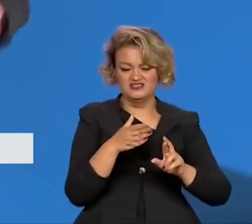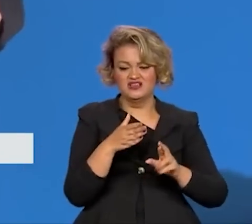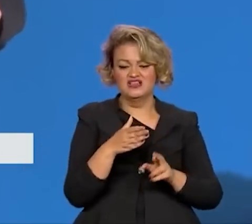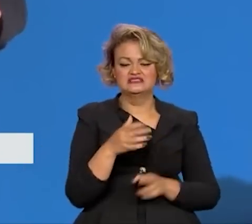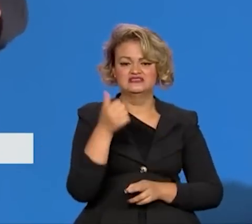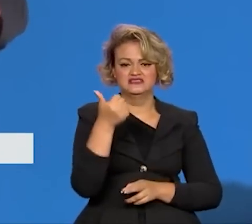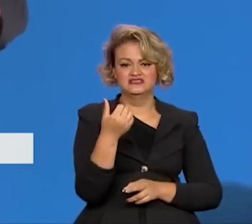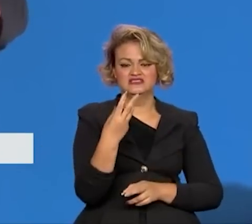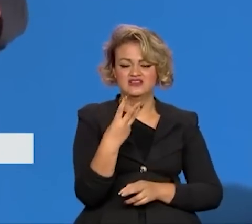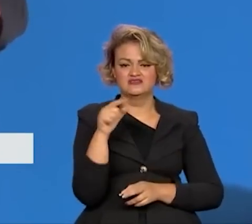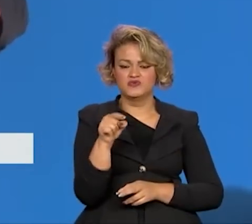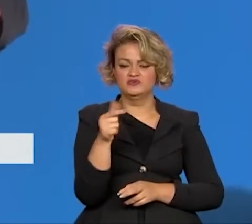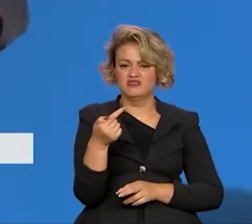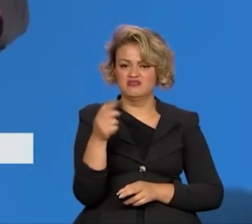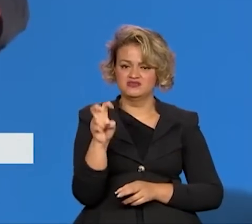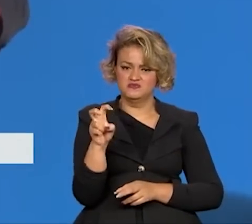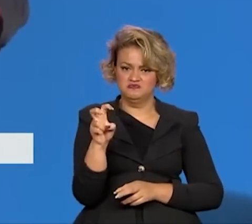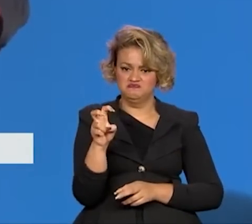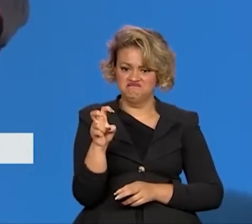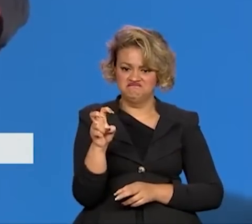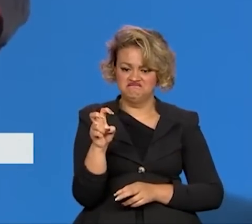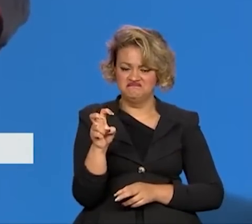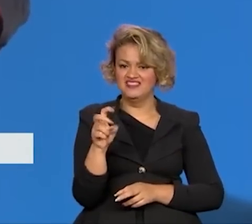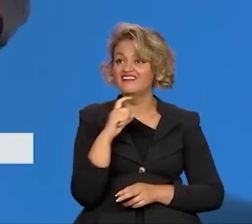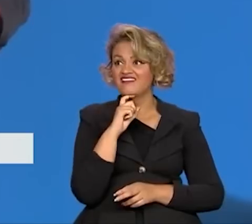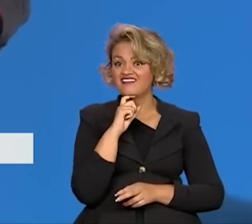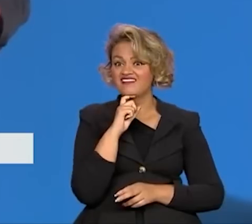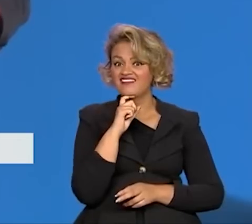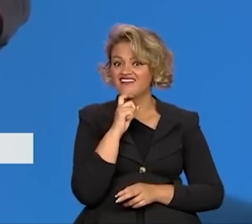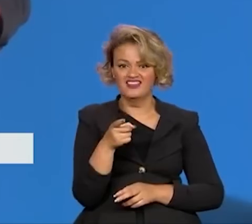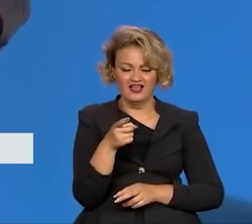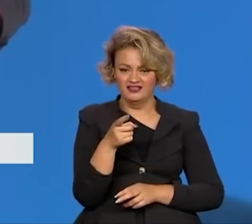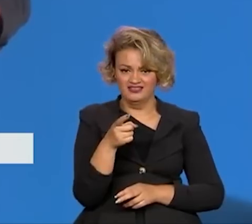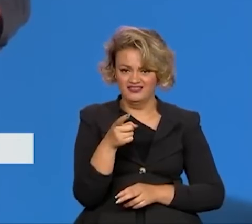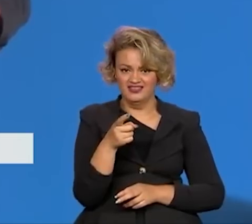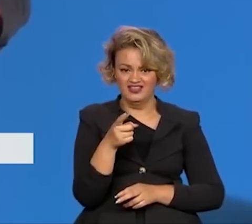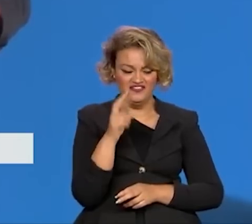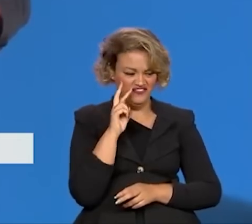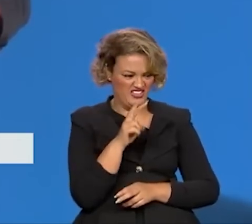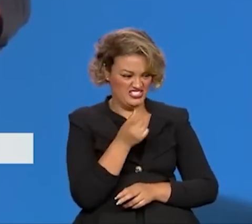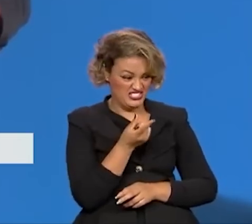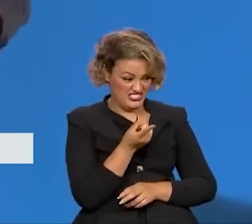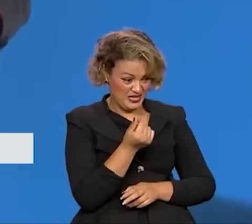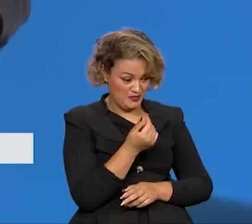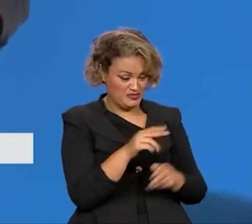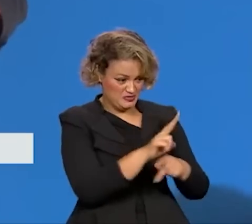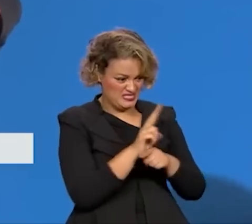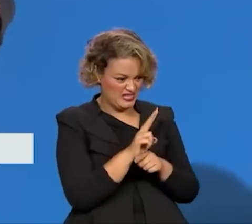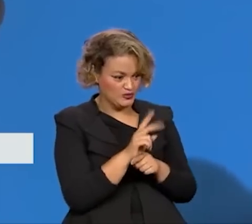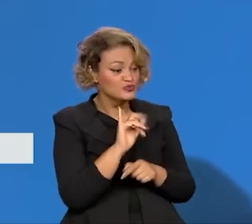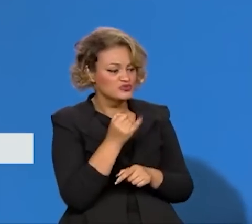está 13,75. Ninguém toma dinheiro emprestado a 13,75.